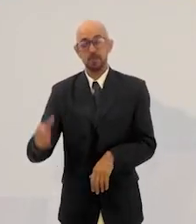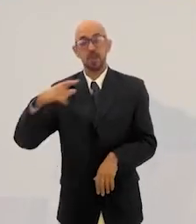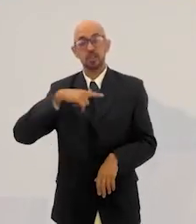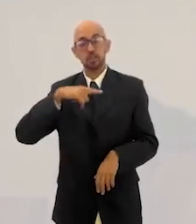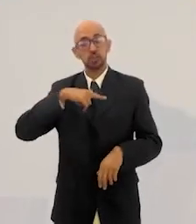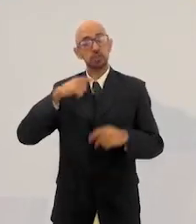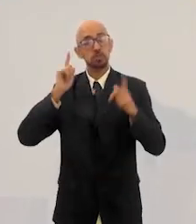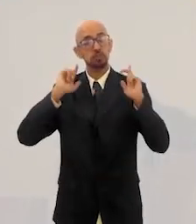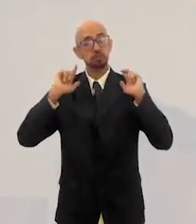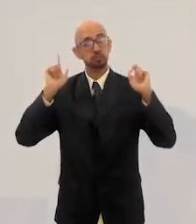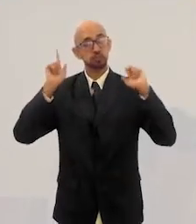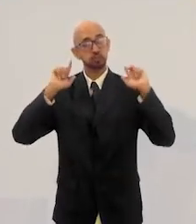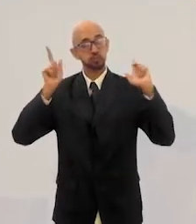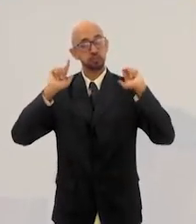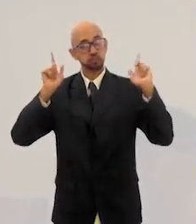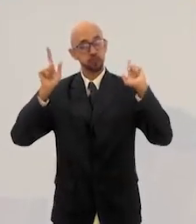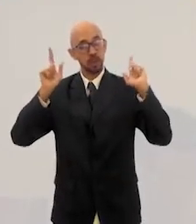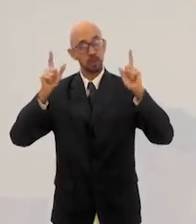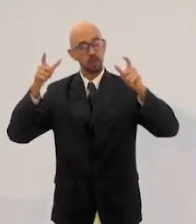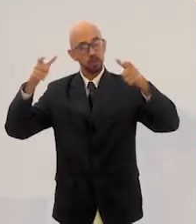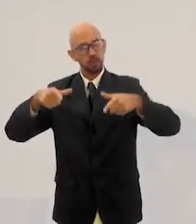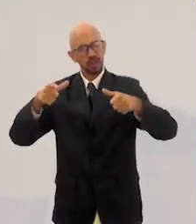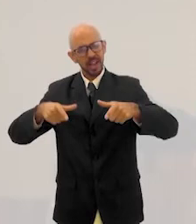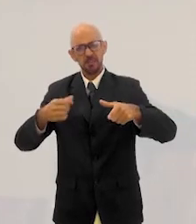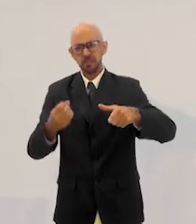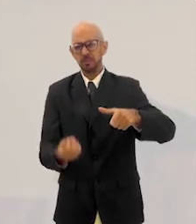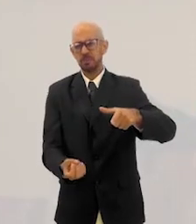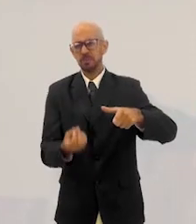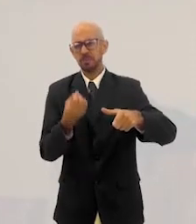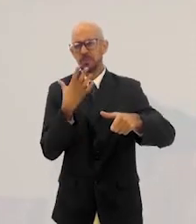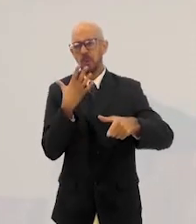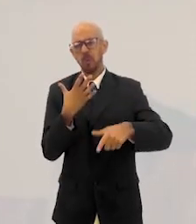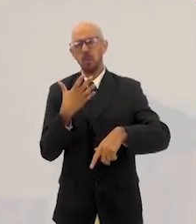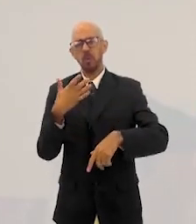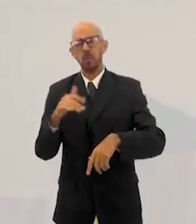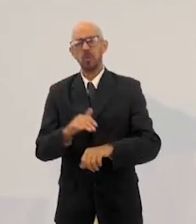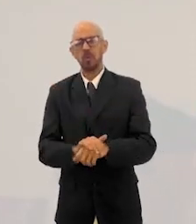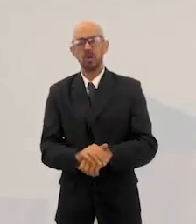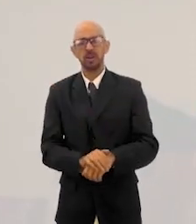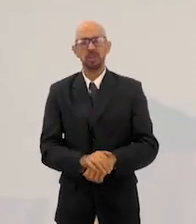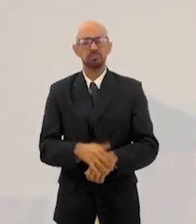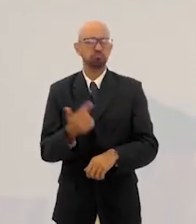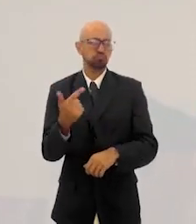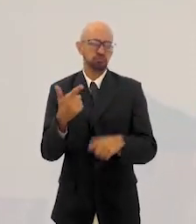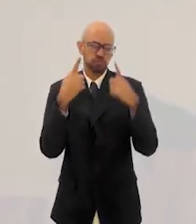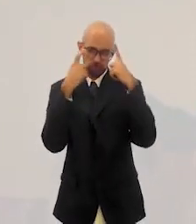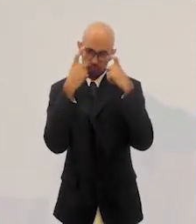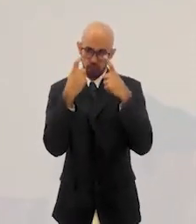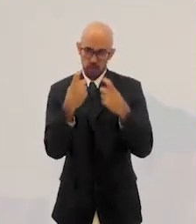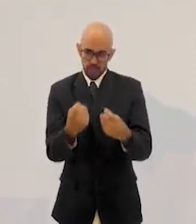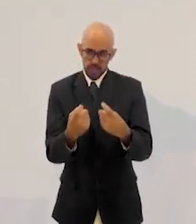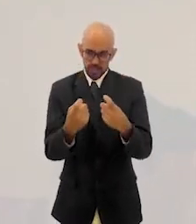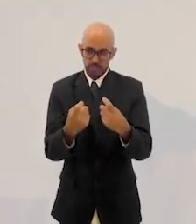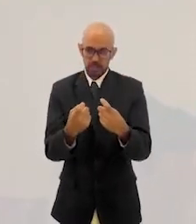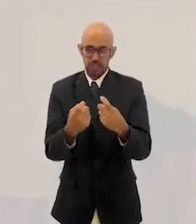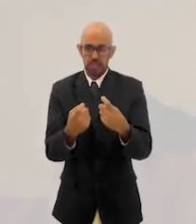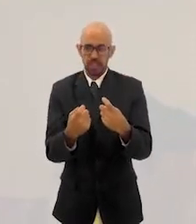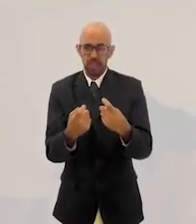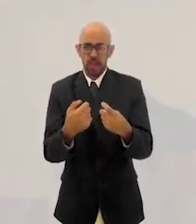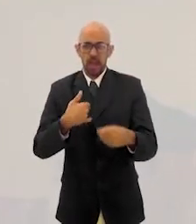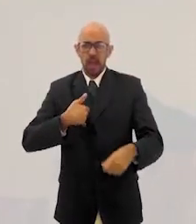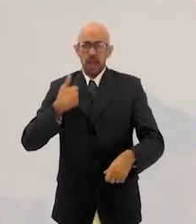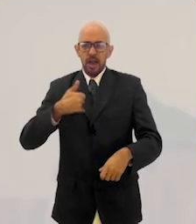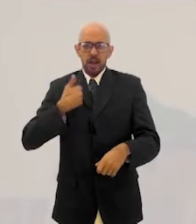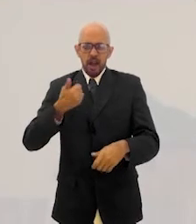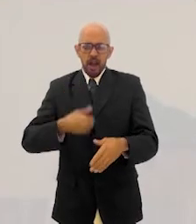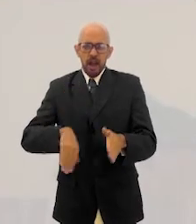Tinha muita diversão, tinha um ambiente bom, tinha um ambiente muito bom, não havia tanta violência. E para essa